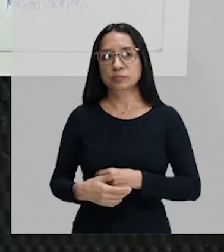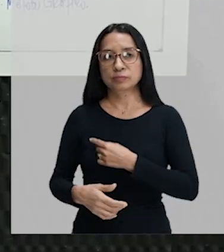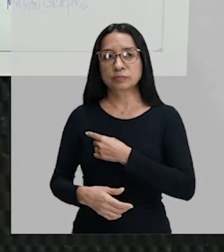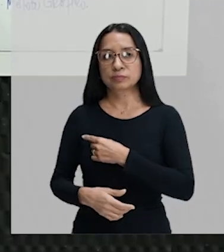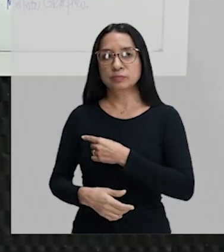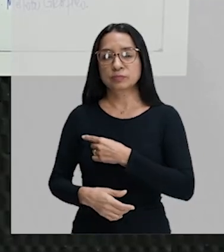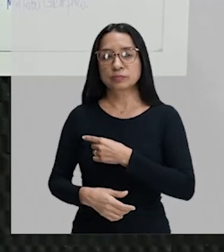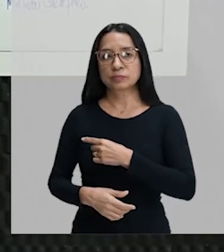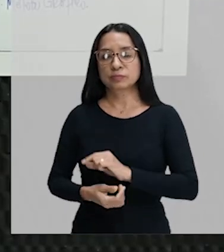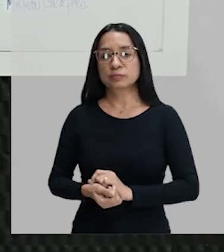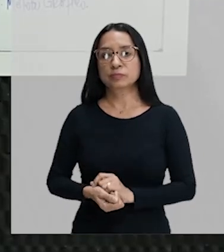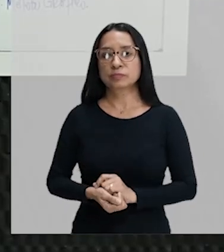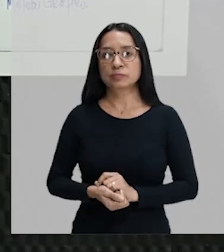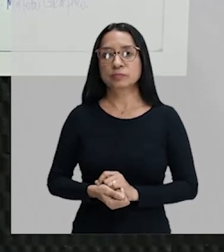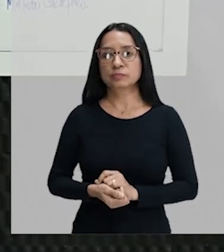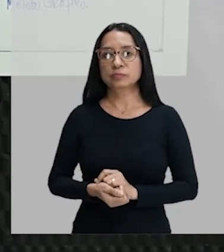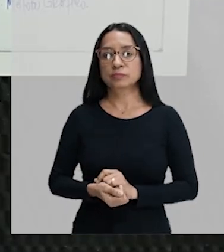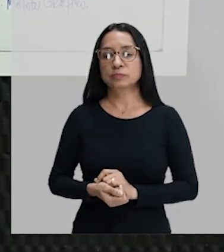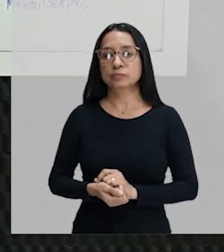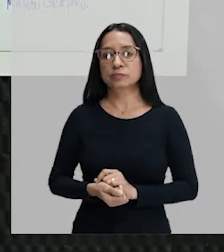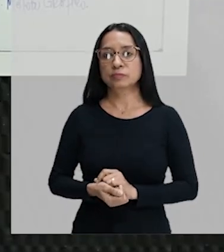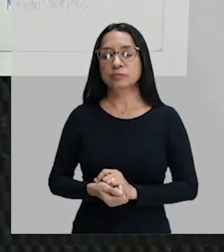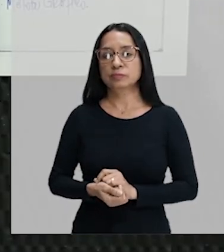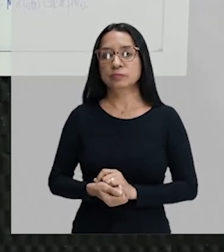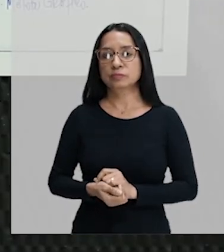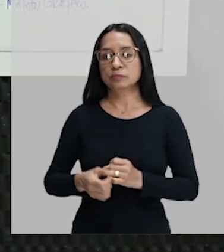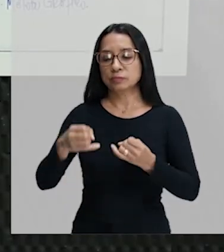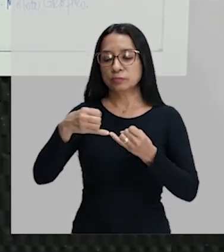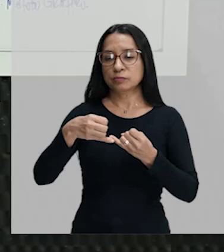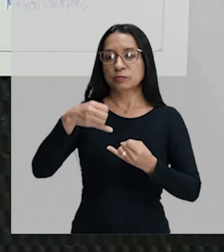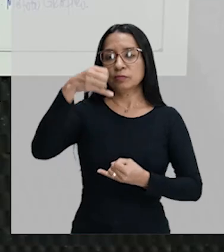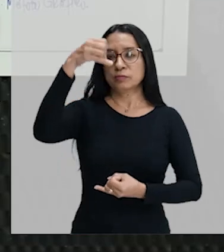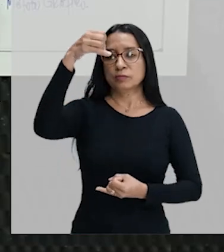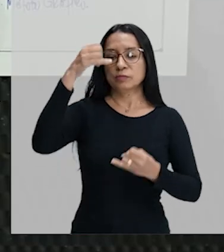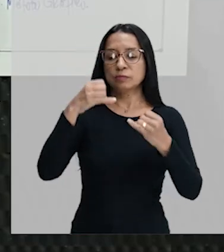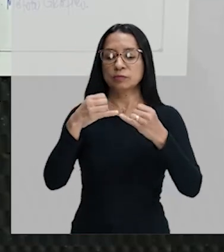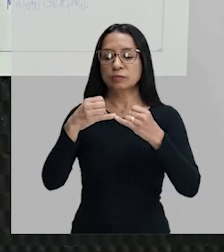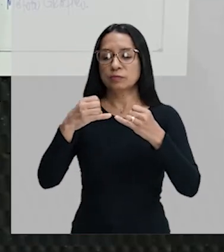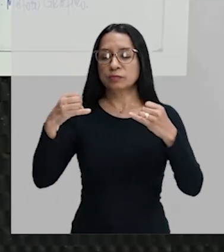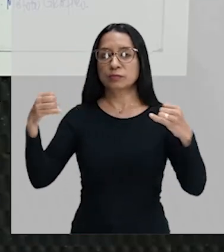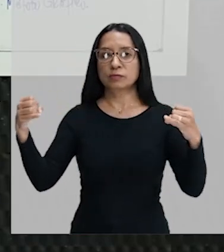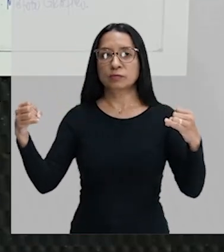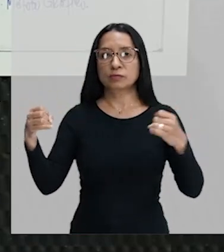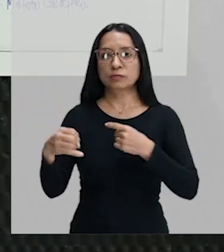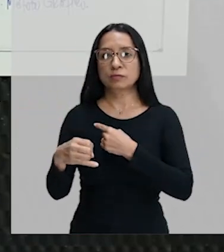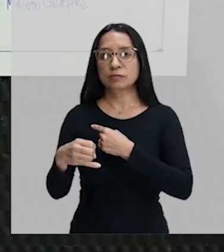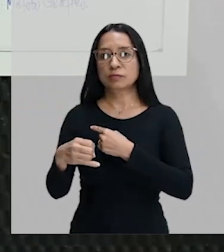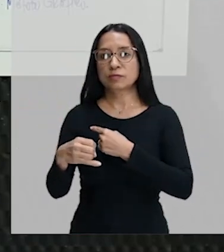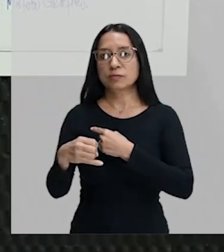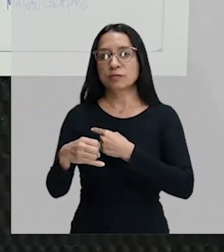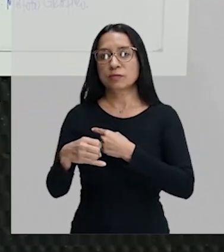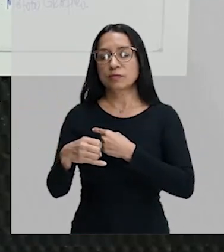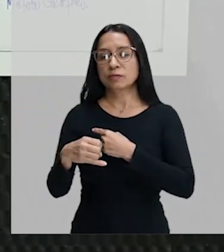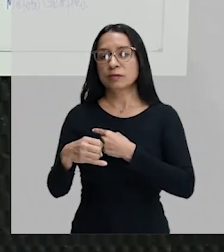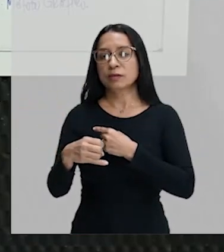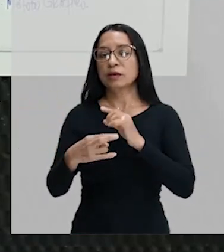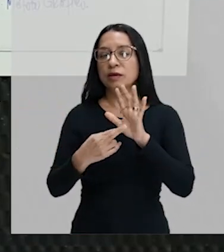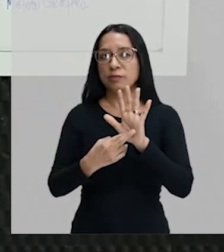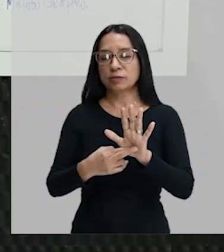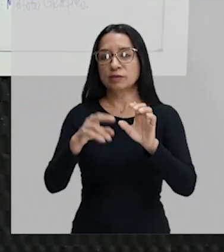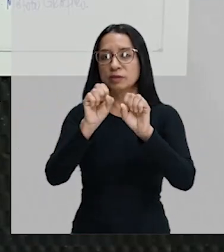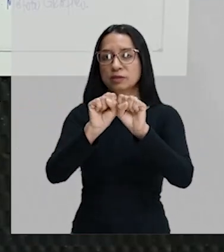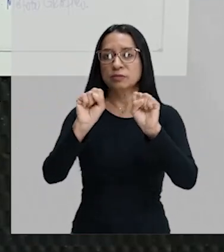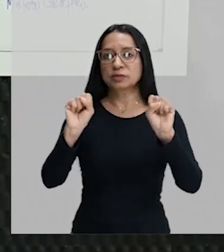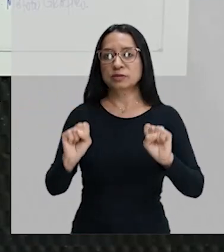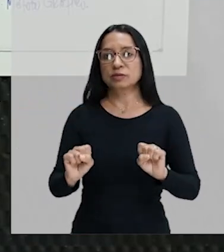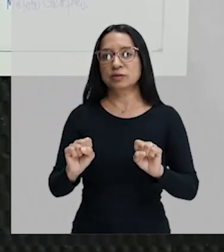representar esse gráfico aqui, esse sistema, essa solução, através do plano cartesiano.